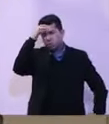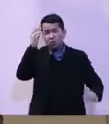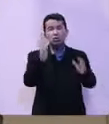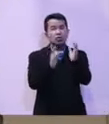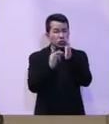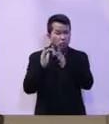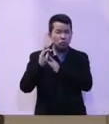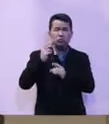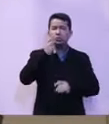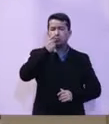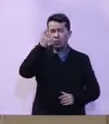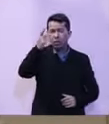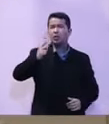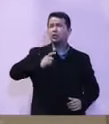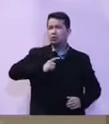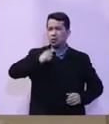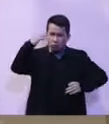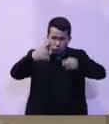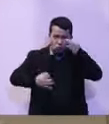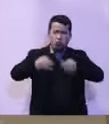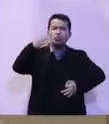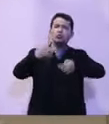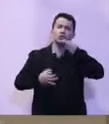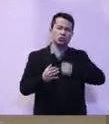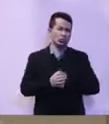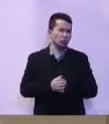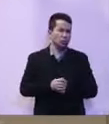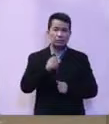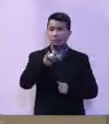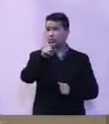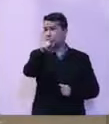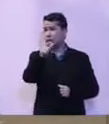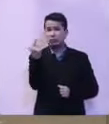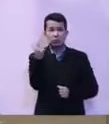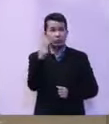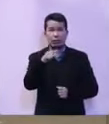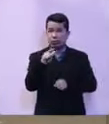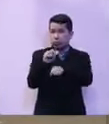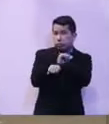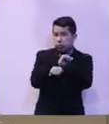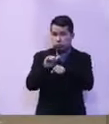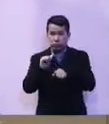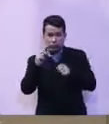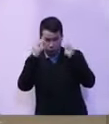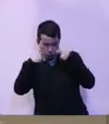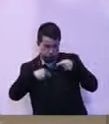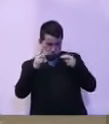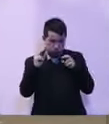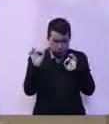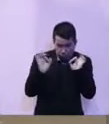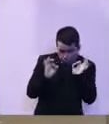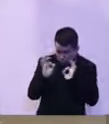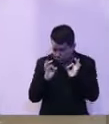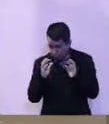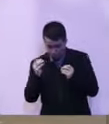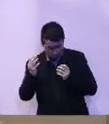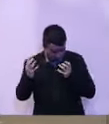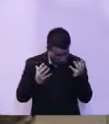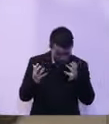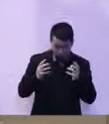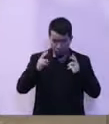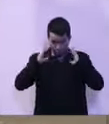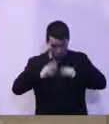dia do juízo, você vai ser condenado. E a única maneira de se preparar não é